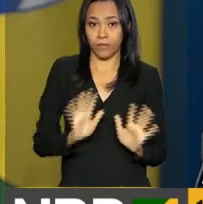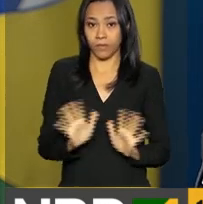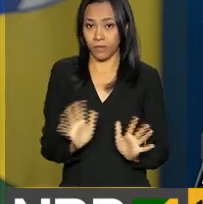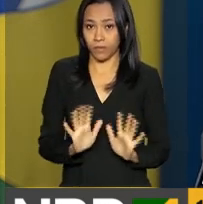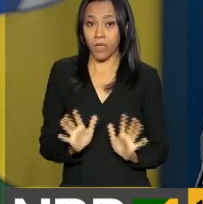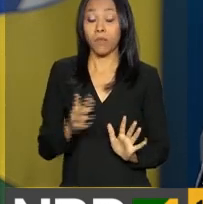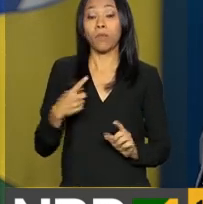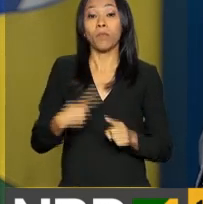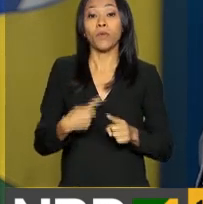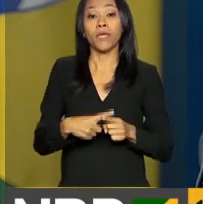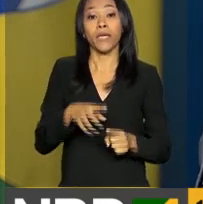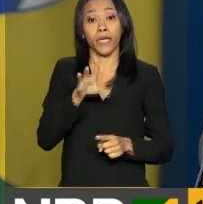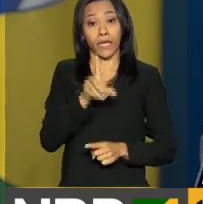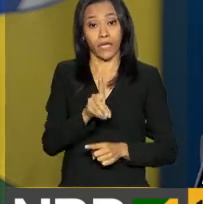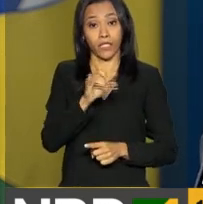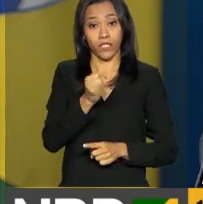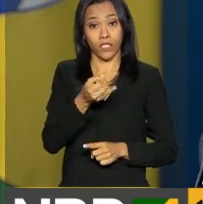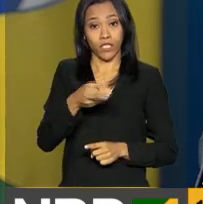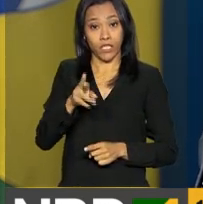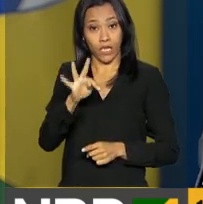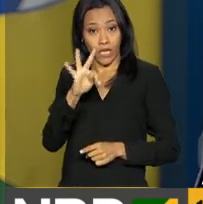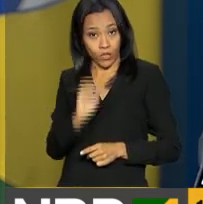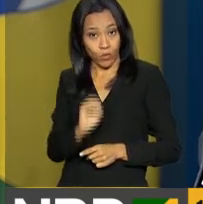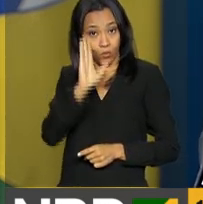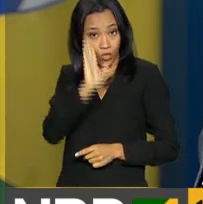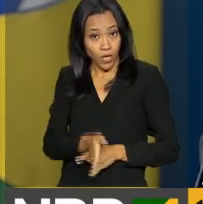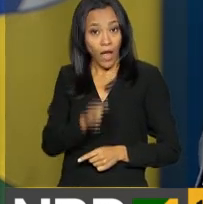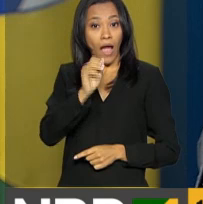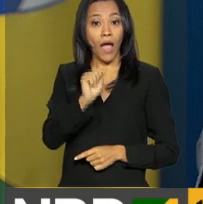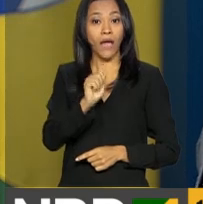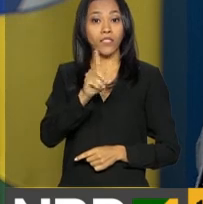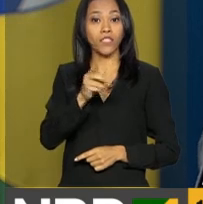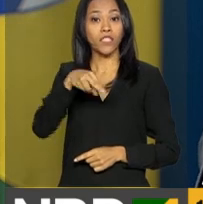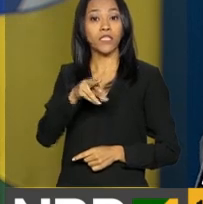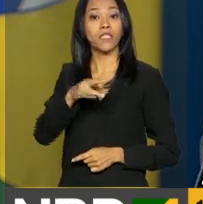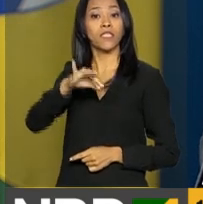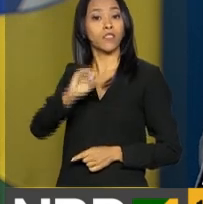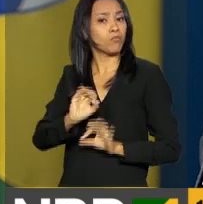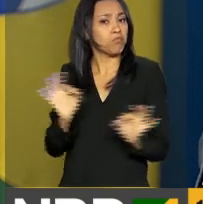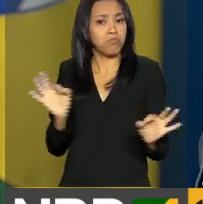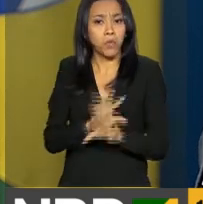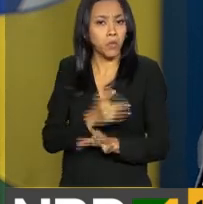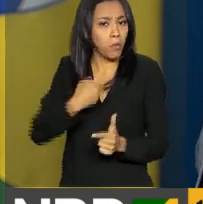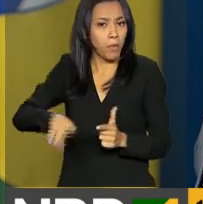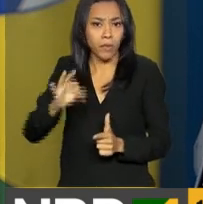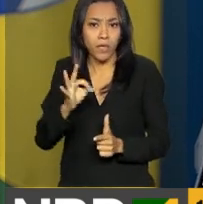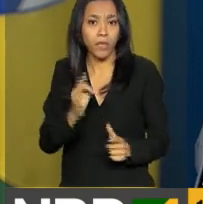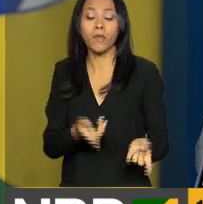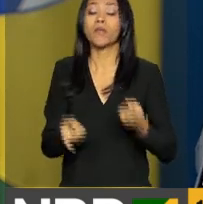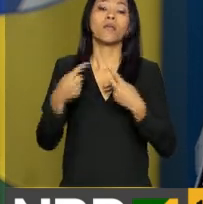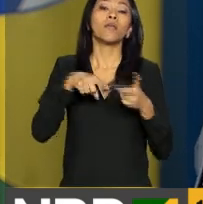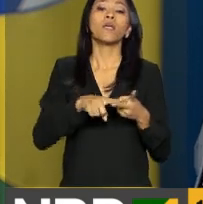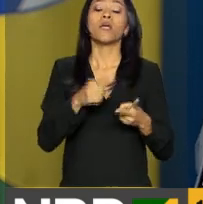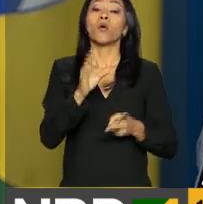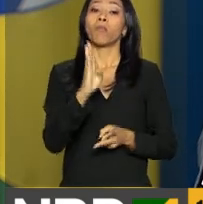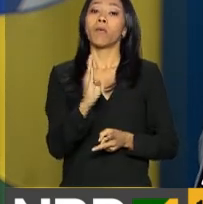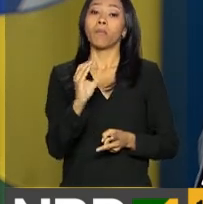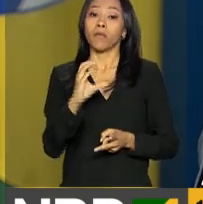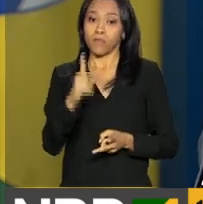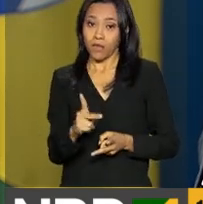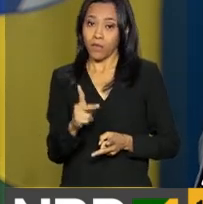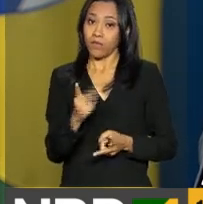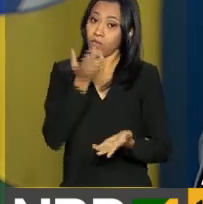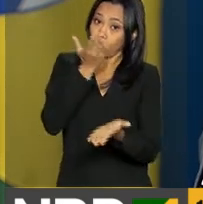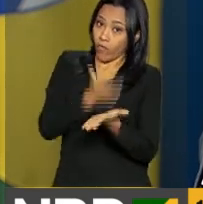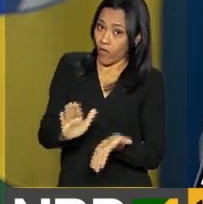direito adquirido, nenhuma natureza, nenhuma dificuldade. Na hipótese do benefício de prestação continuada, estão fora. Na hipótese